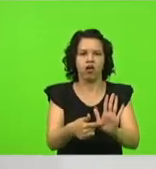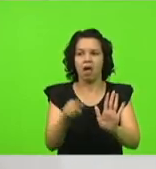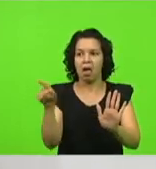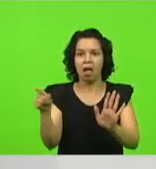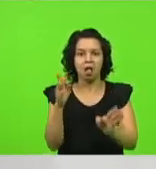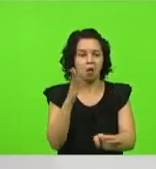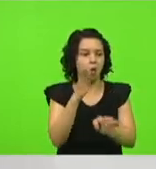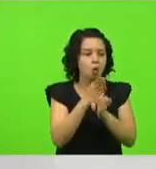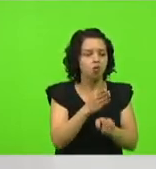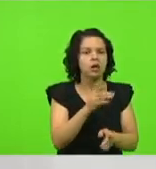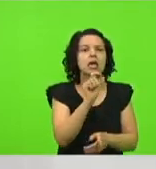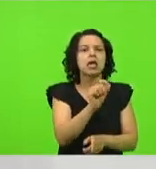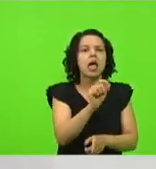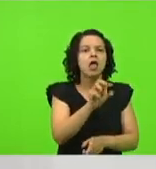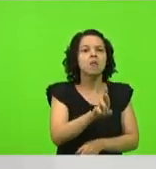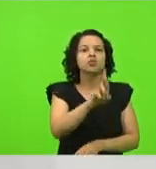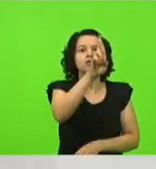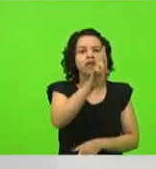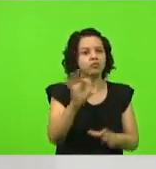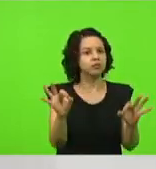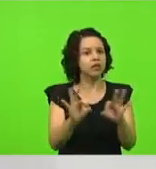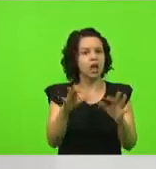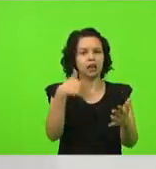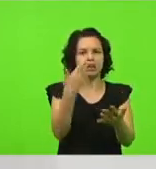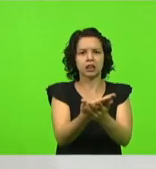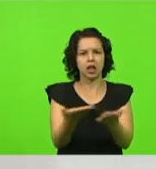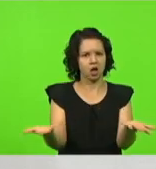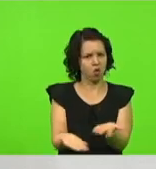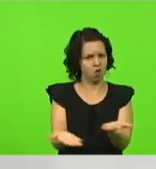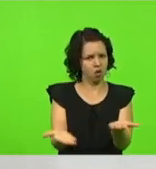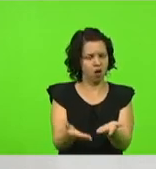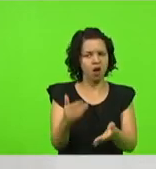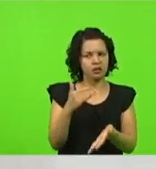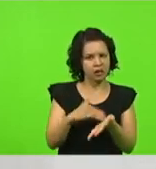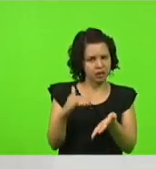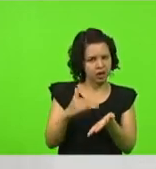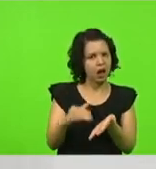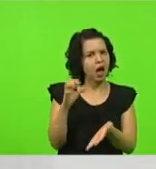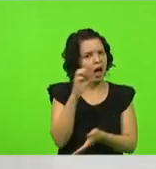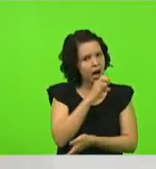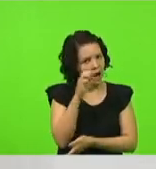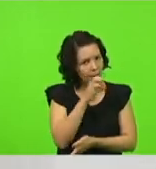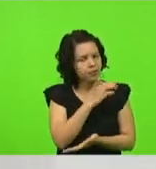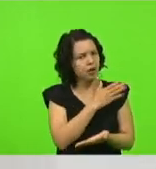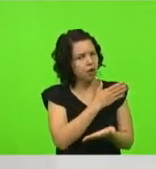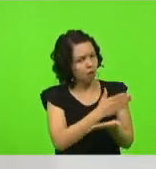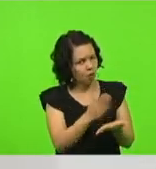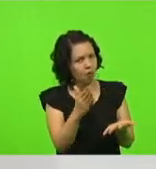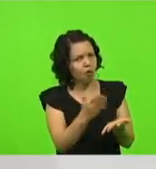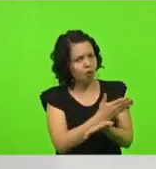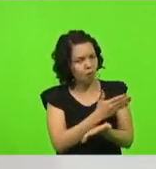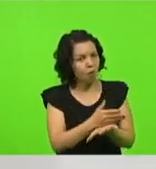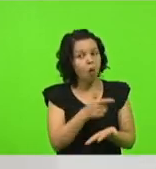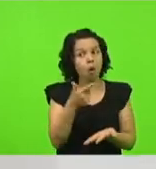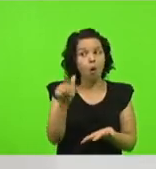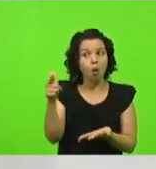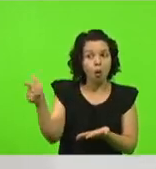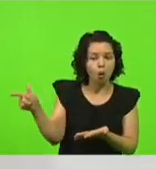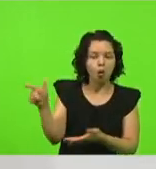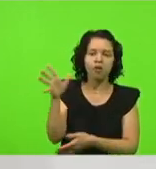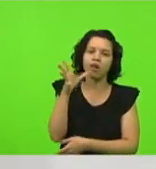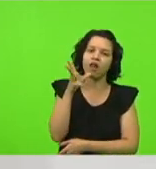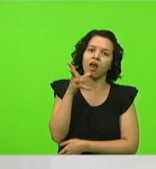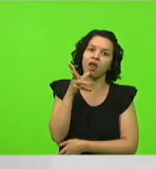teve responsabilidade naquele caso. Secretaria é muito rápida para algumas coisas, muito lenta para outras.